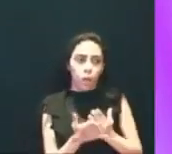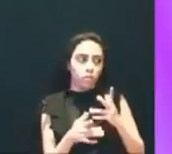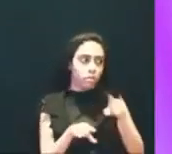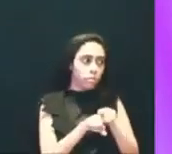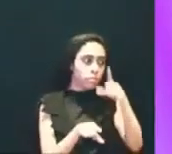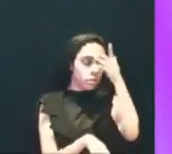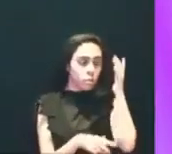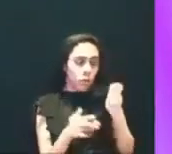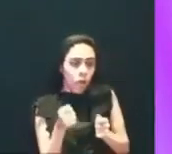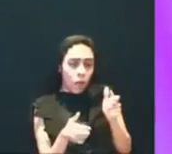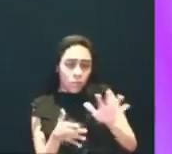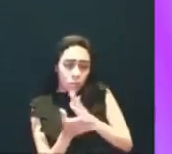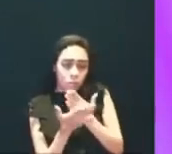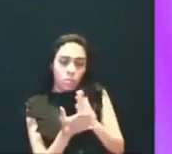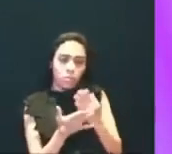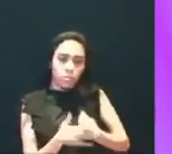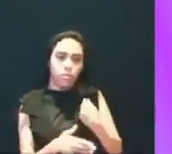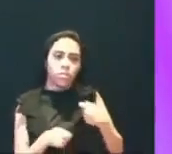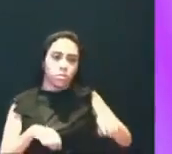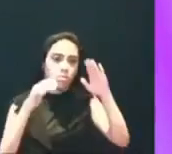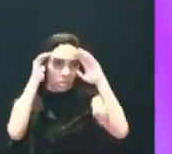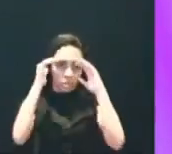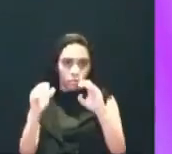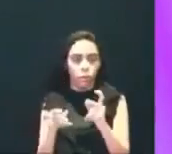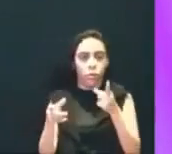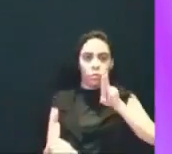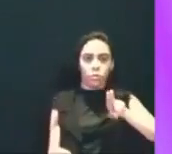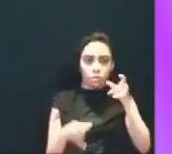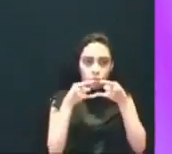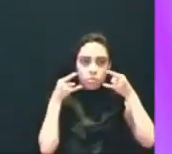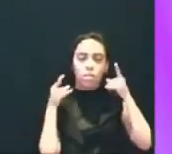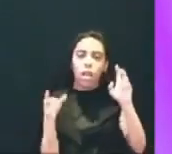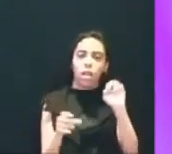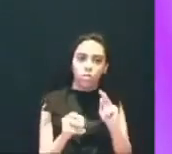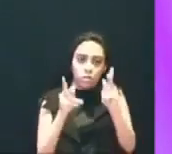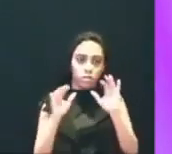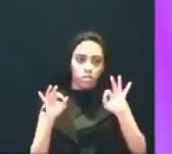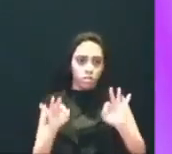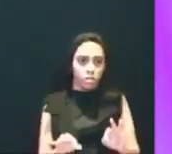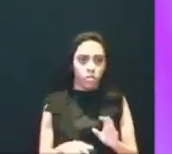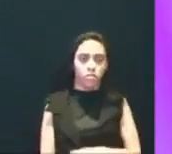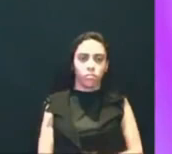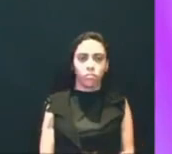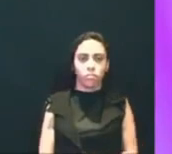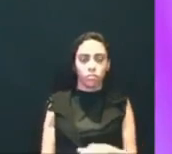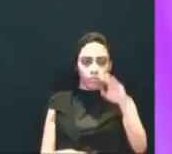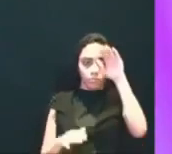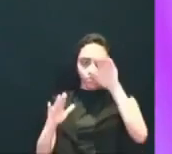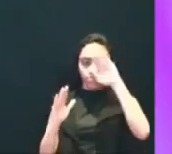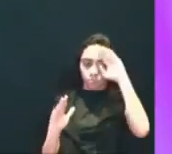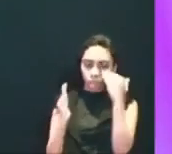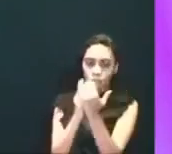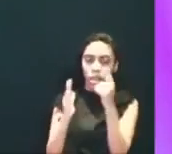que estão aqui presentes, estão todos seguindo rigorosamente os protocolos sanitários,